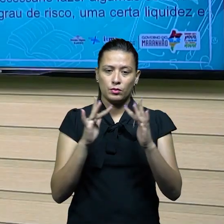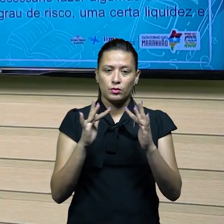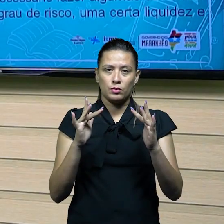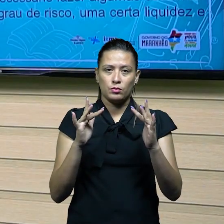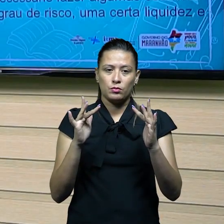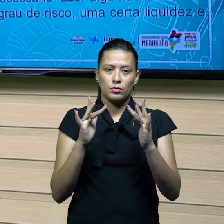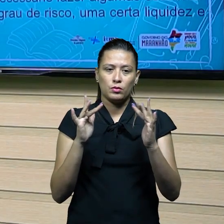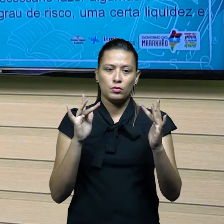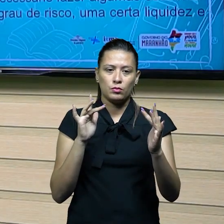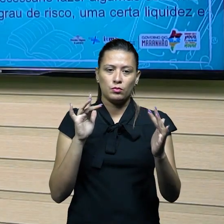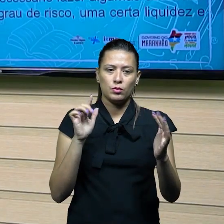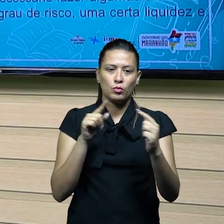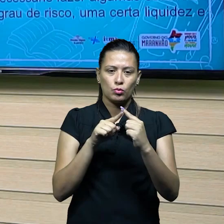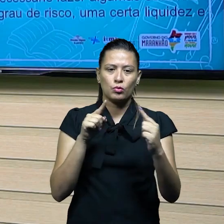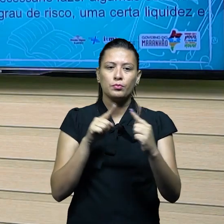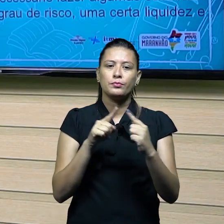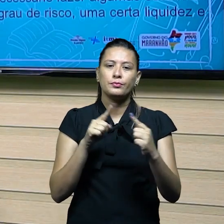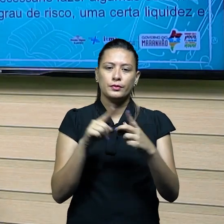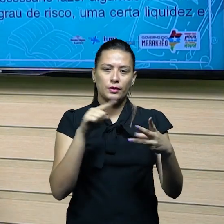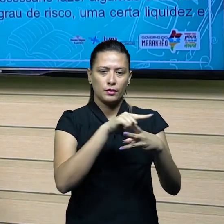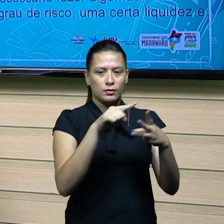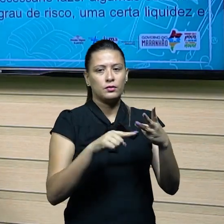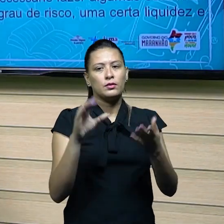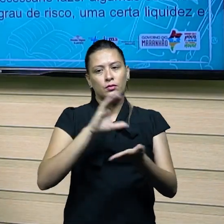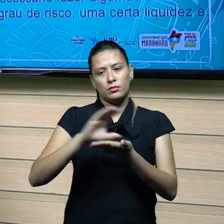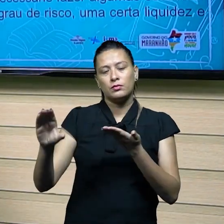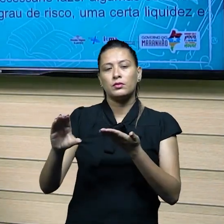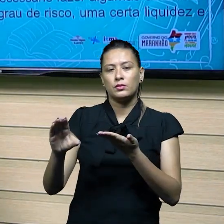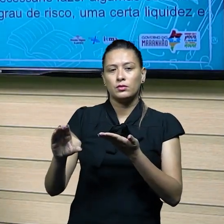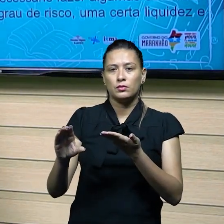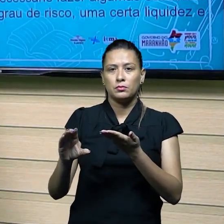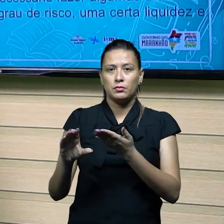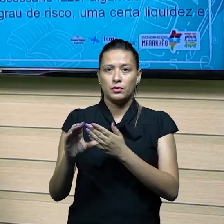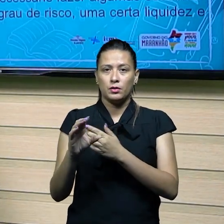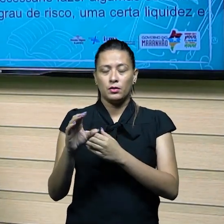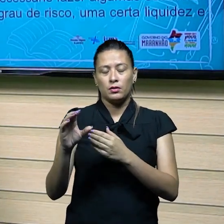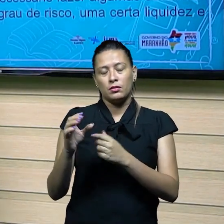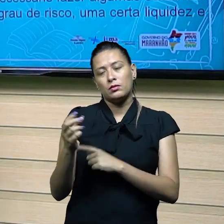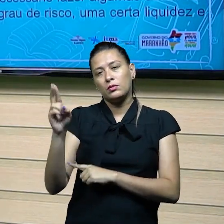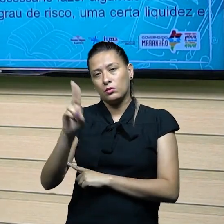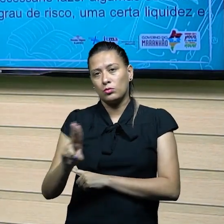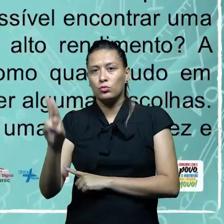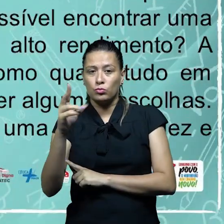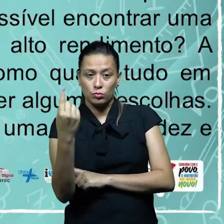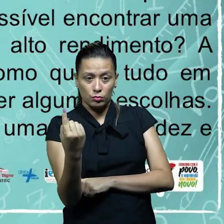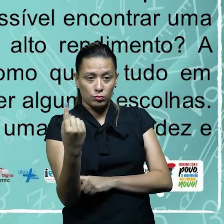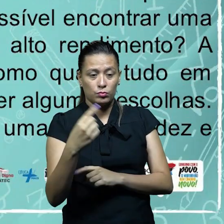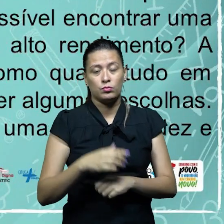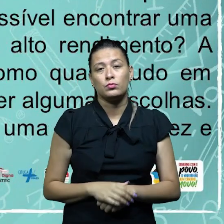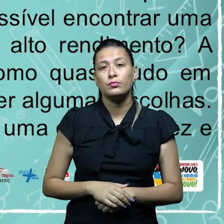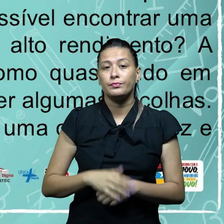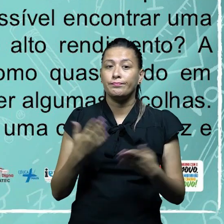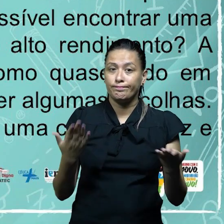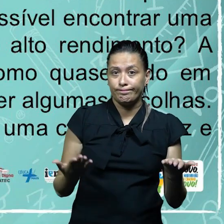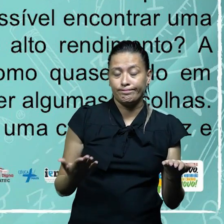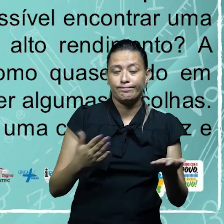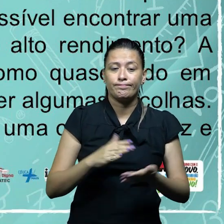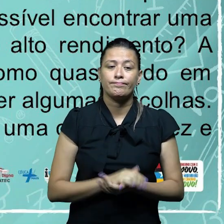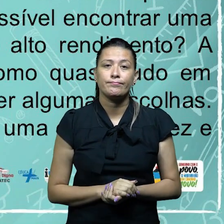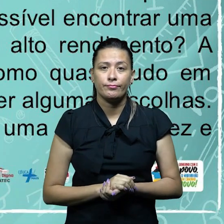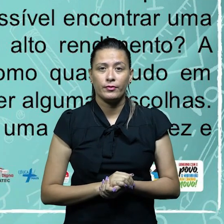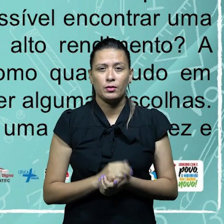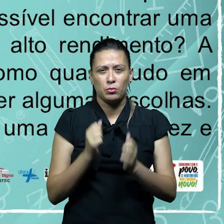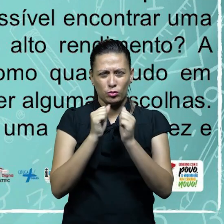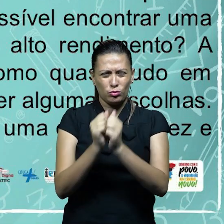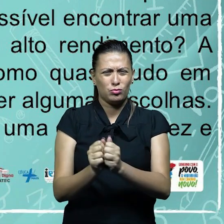Eu consigo juntar os três, o risco, a rentabilidade e a liquidez, em uma mesma aplicação? Certo? É possível encontrar uma aplicação